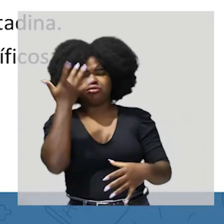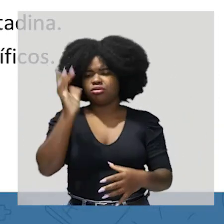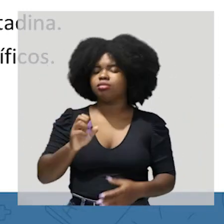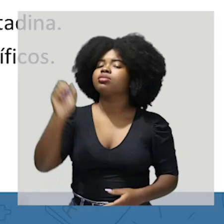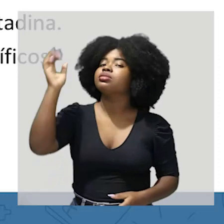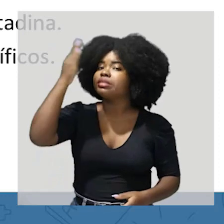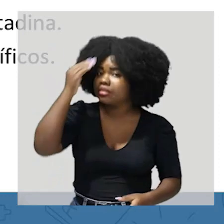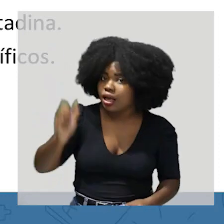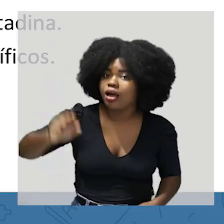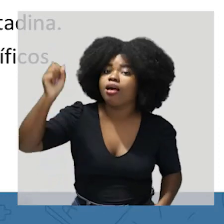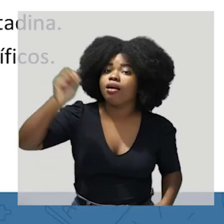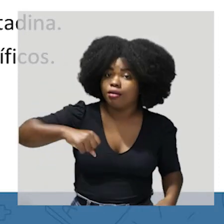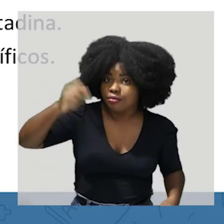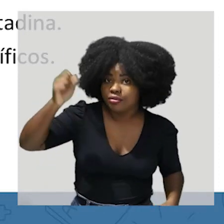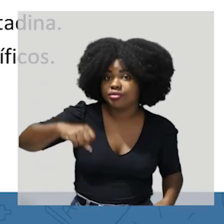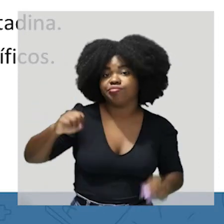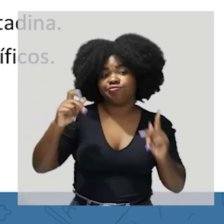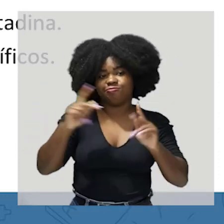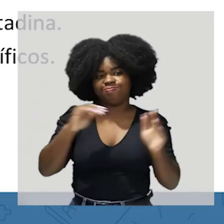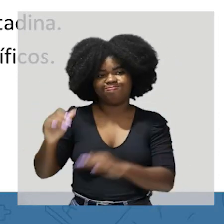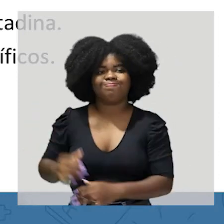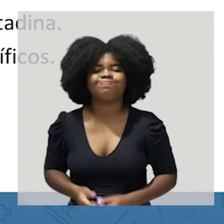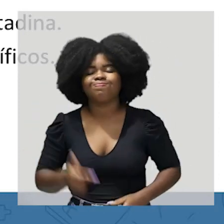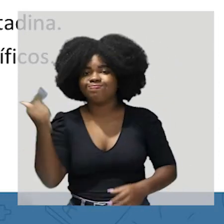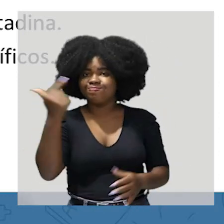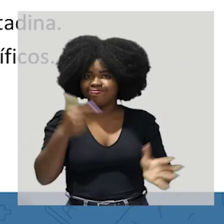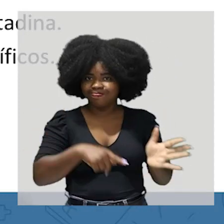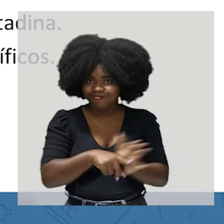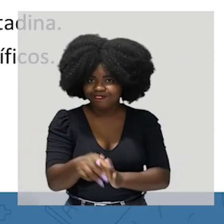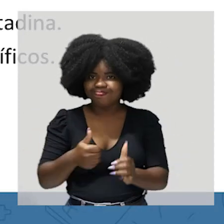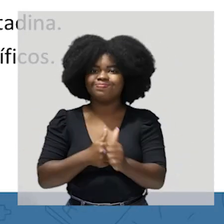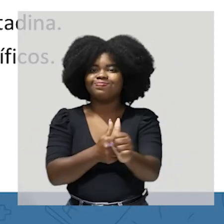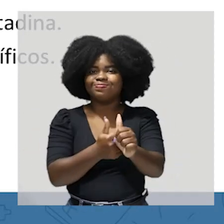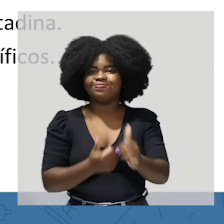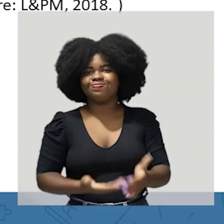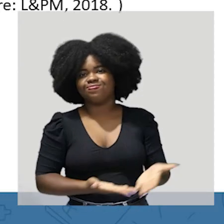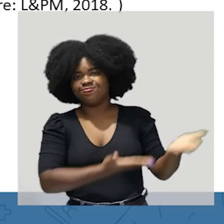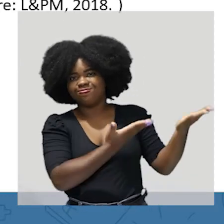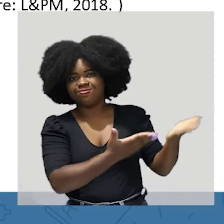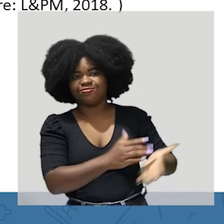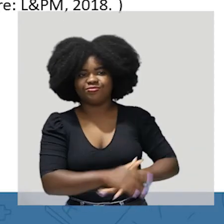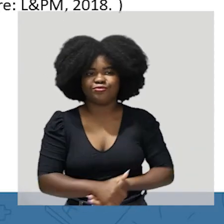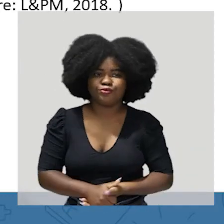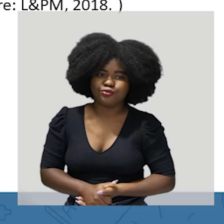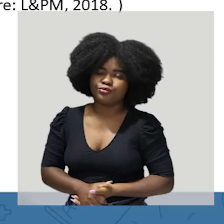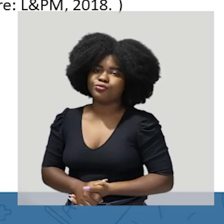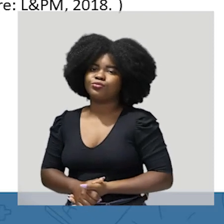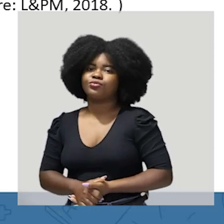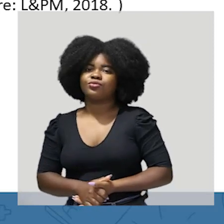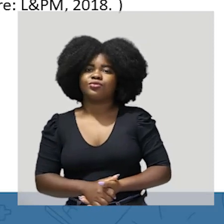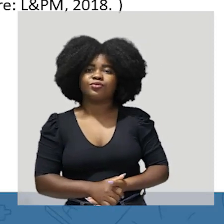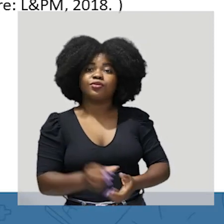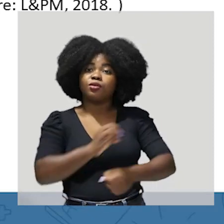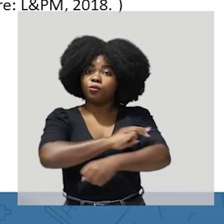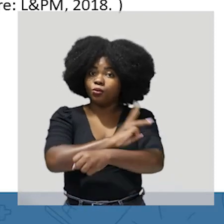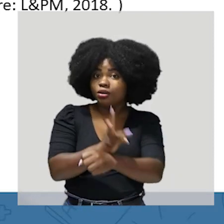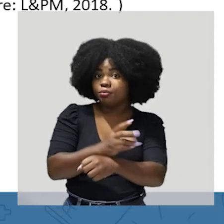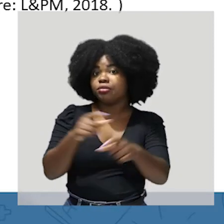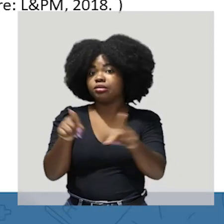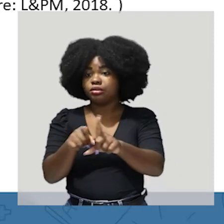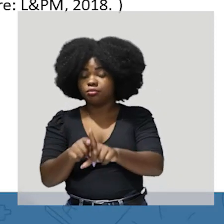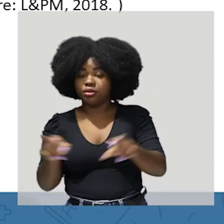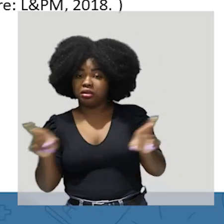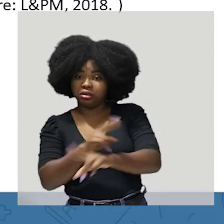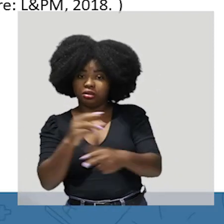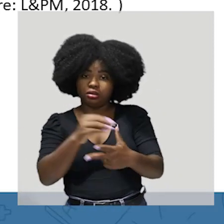sim Coloca aí a cachorra para funcionar segunda questão o Ema que também serve para o Enem né lembrando as questões